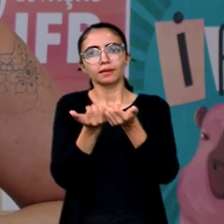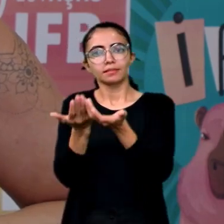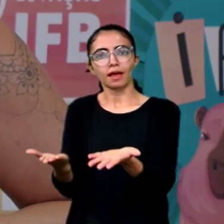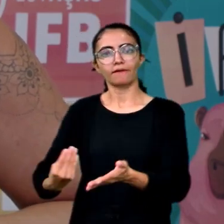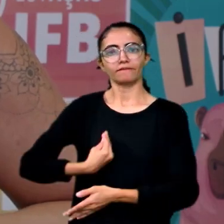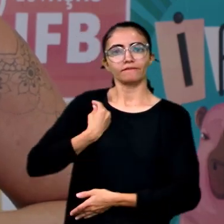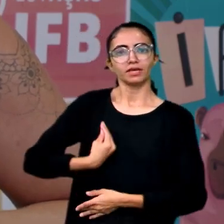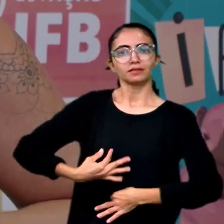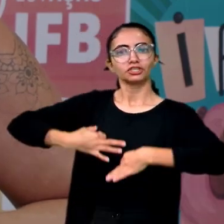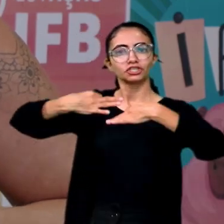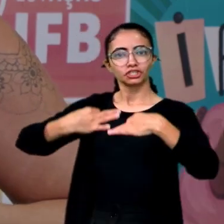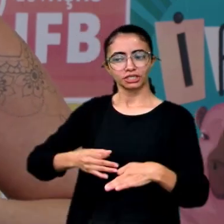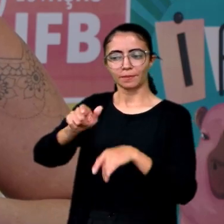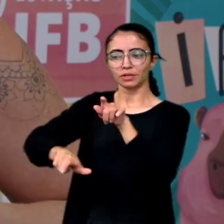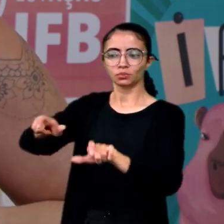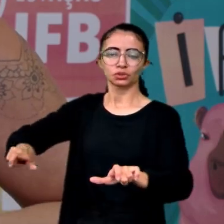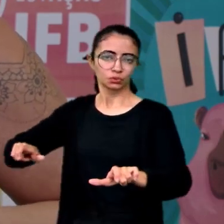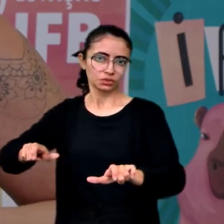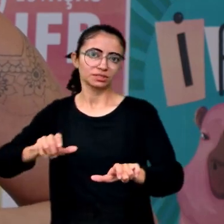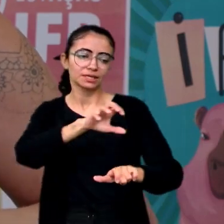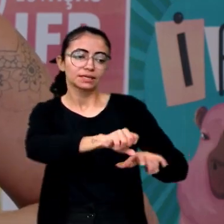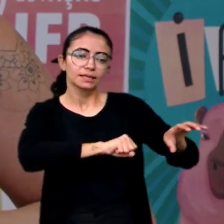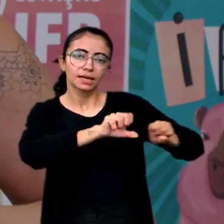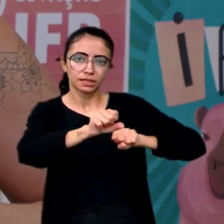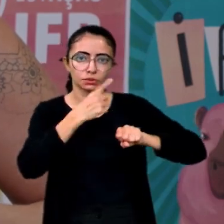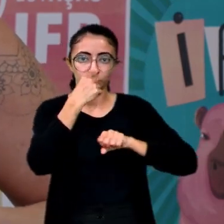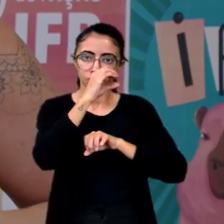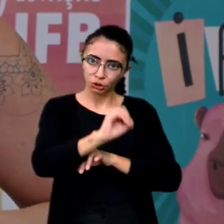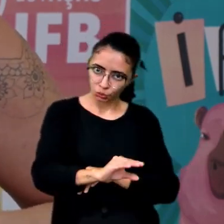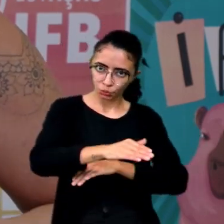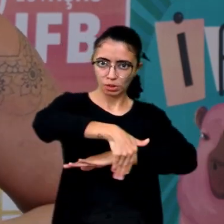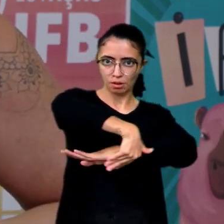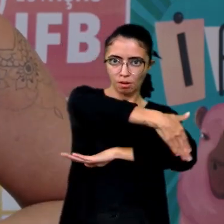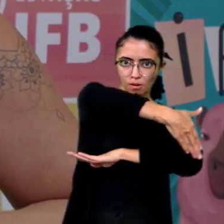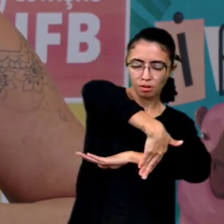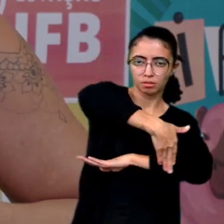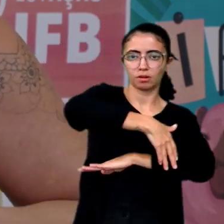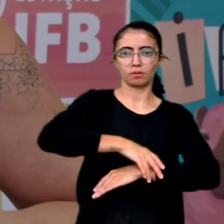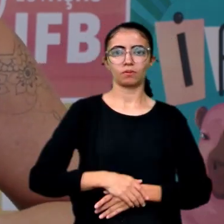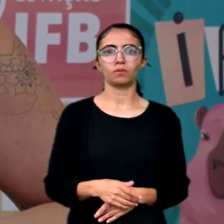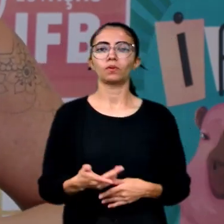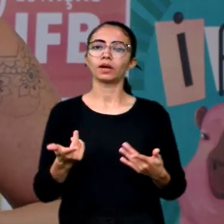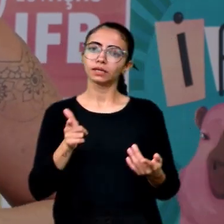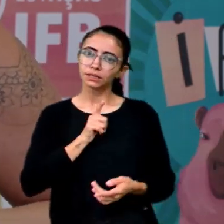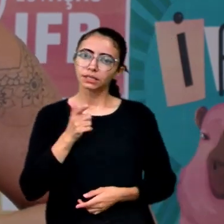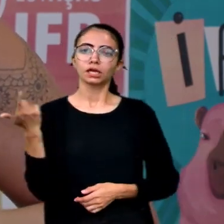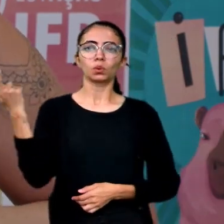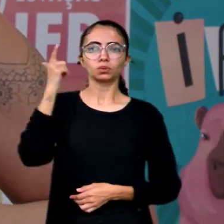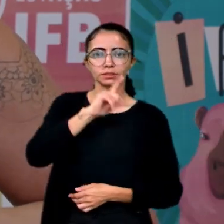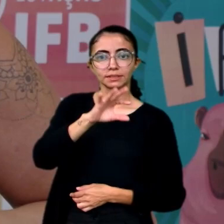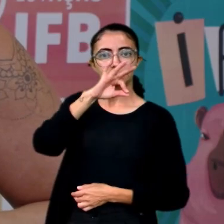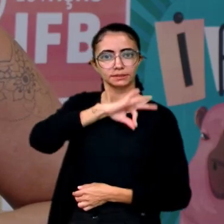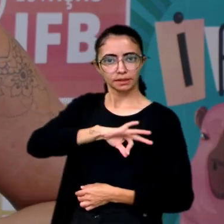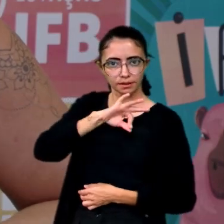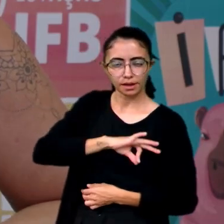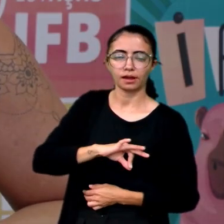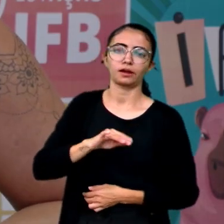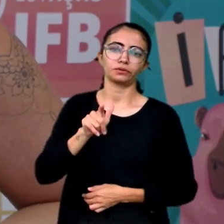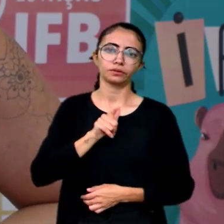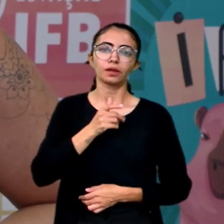trabalhar, em que ele recebe o seu salário, ele é um cooperado, ele tem condições de trabalho. Algumas, nem